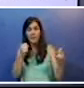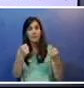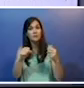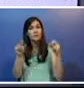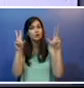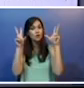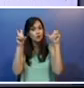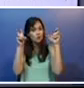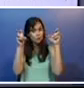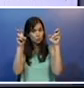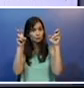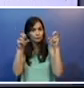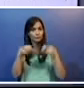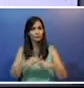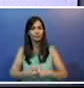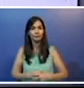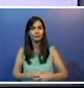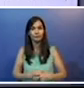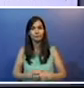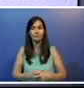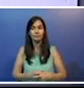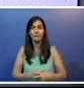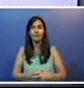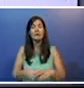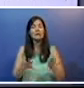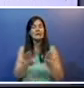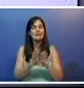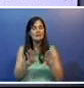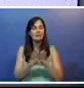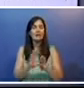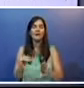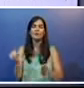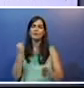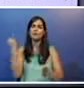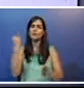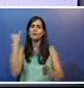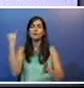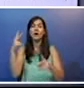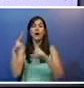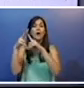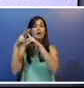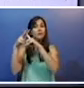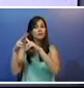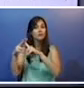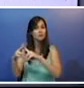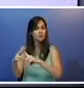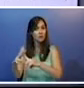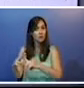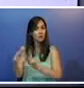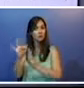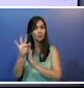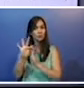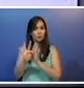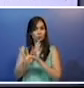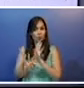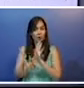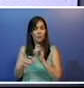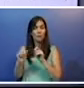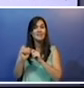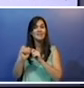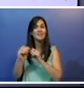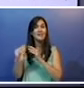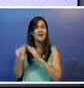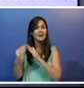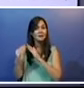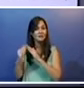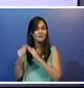ele. A revisão textual será realizada em casa, tarefa 1.